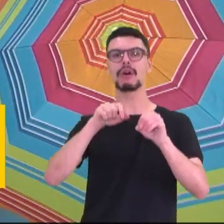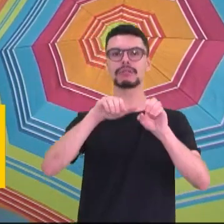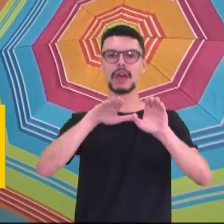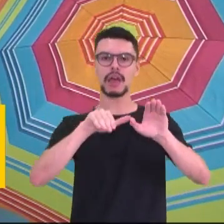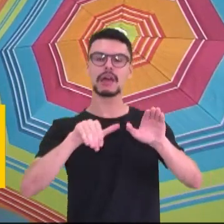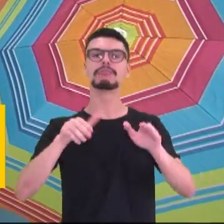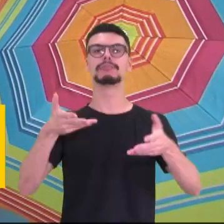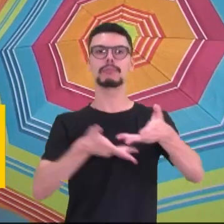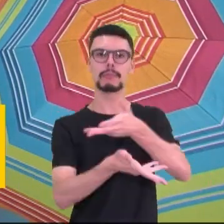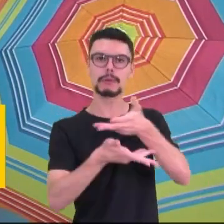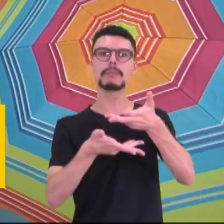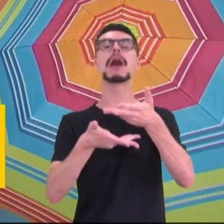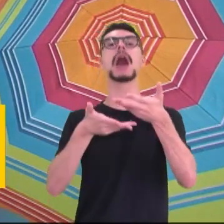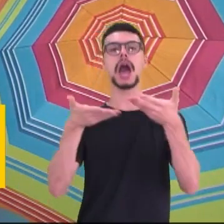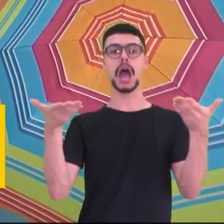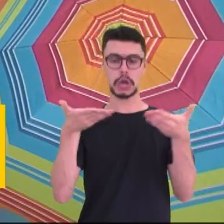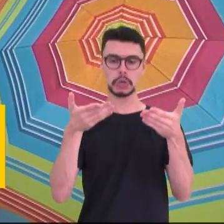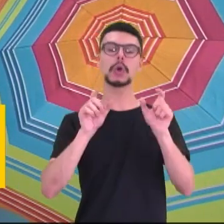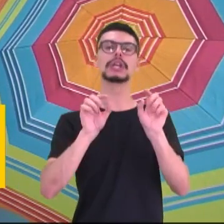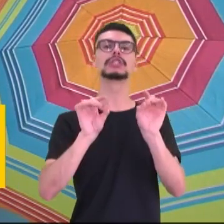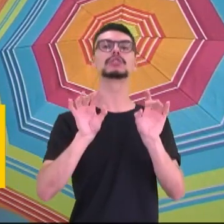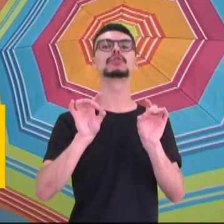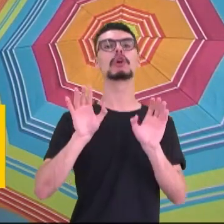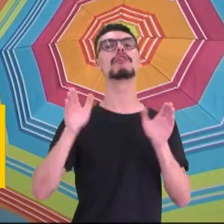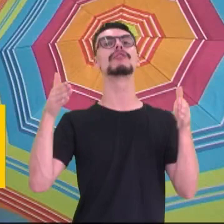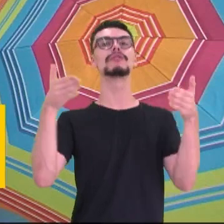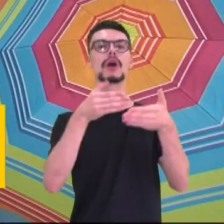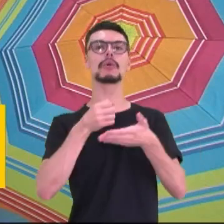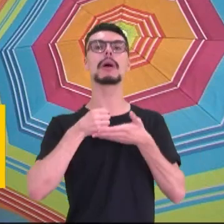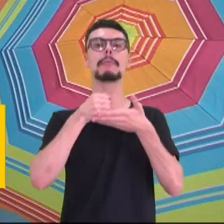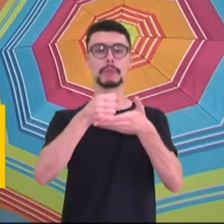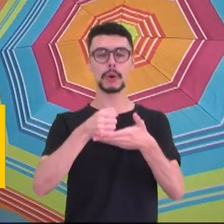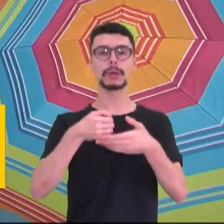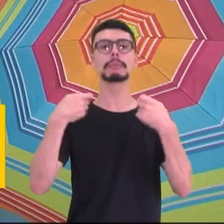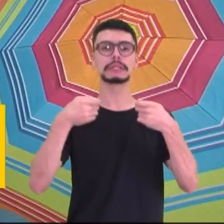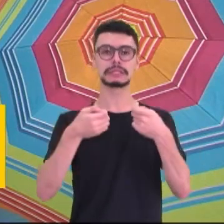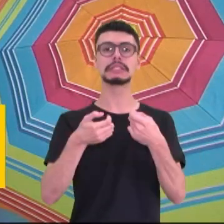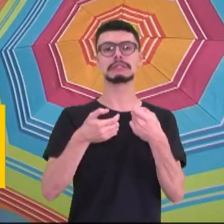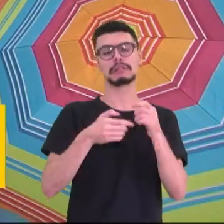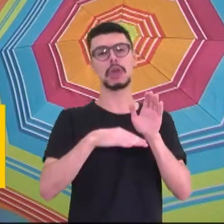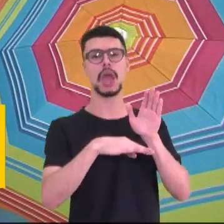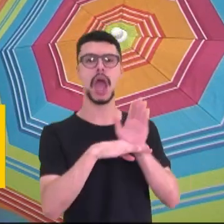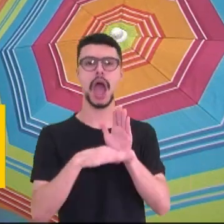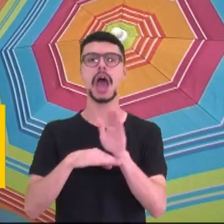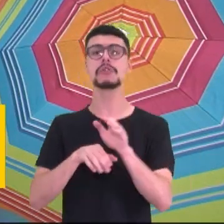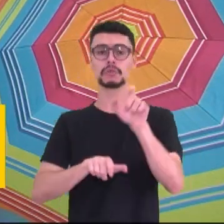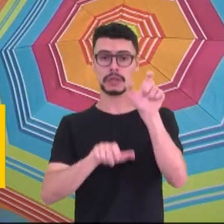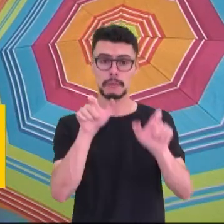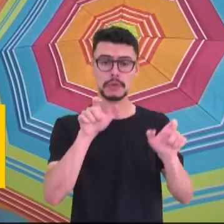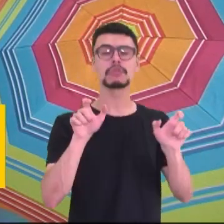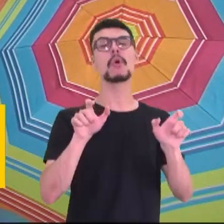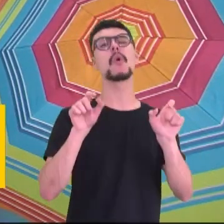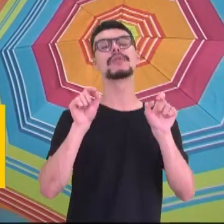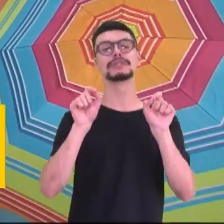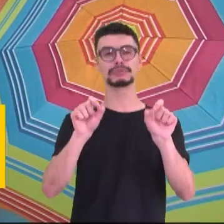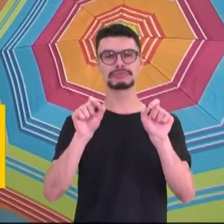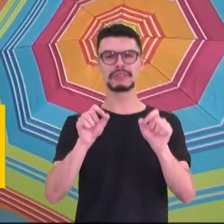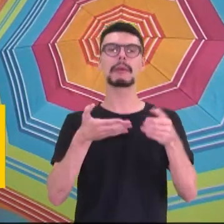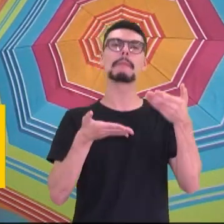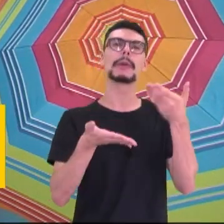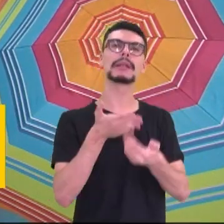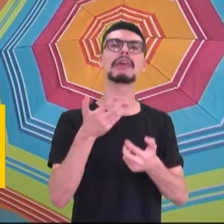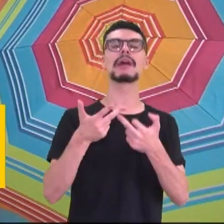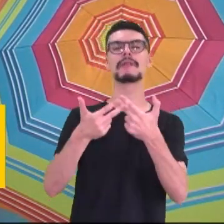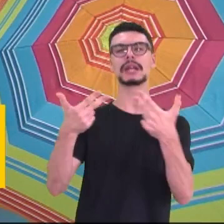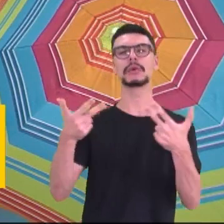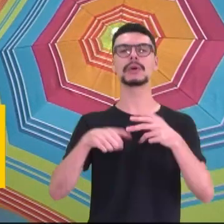justamente nesse apoio dessas famílias que precisam, né, Bruninha, dessas ajudas, e pessoas que, como a Bruna disse, perderam tudo durante